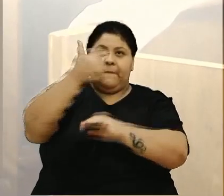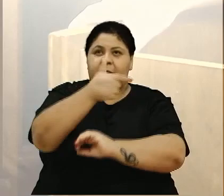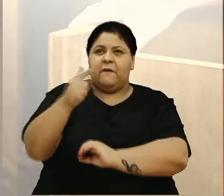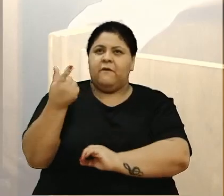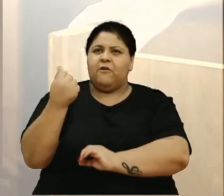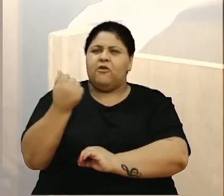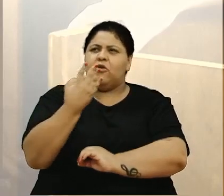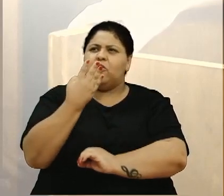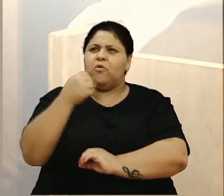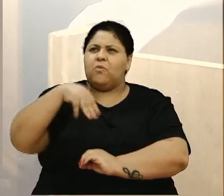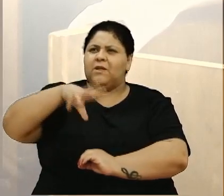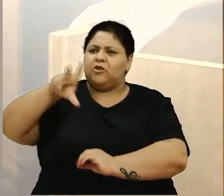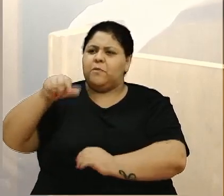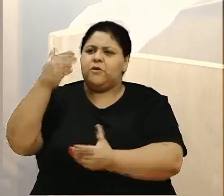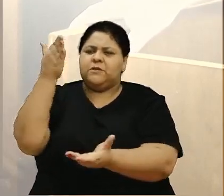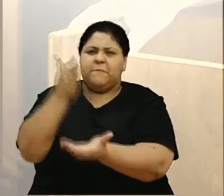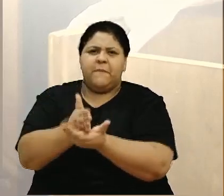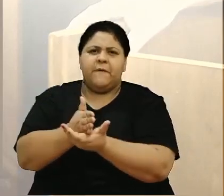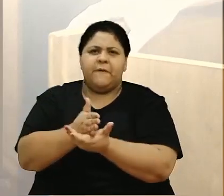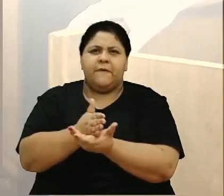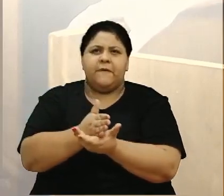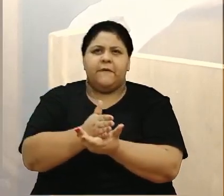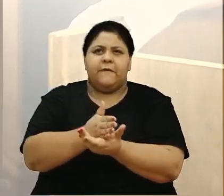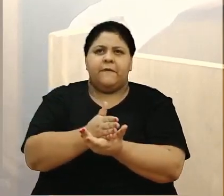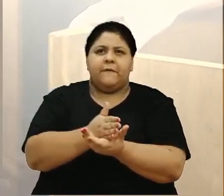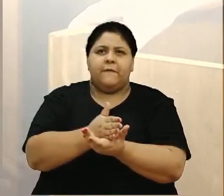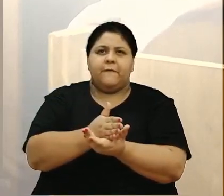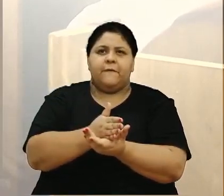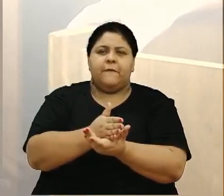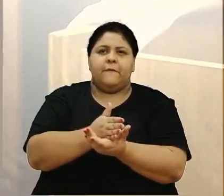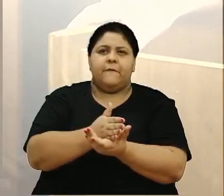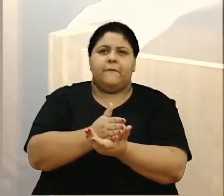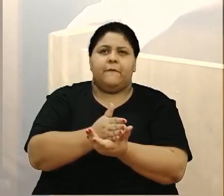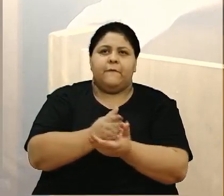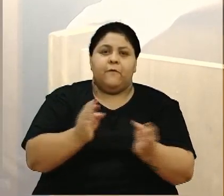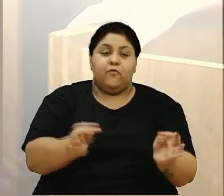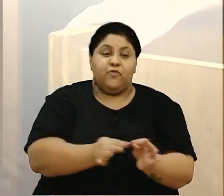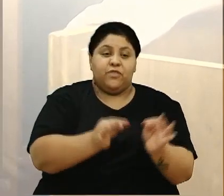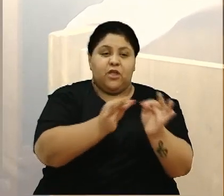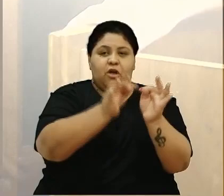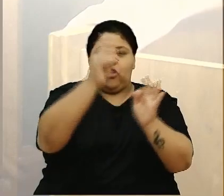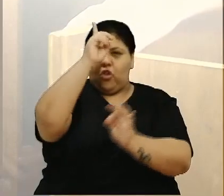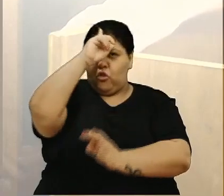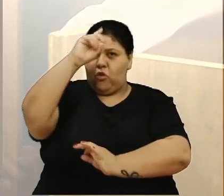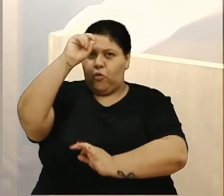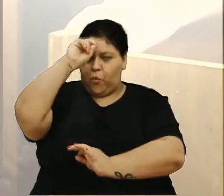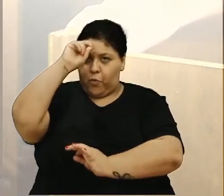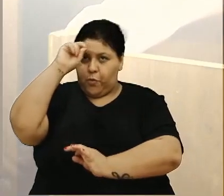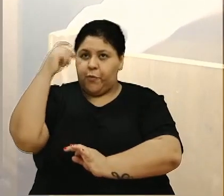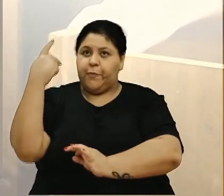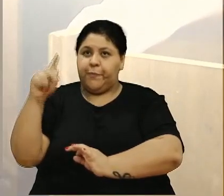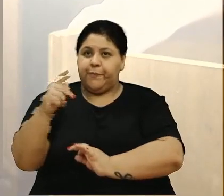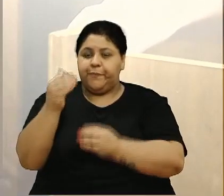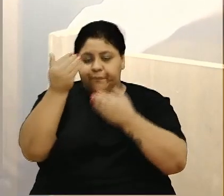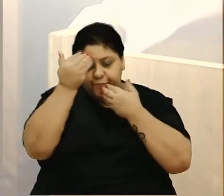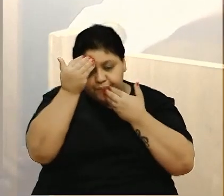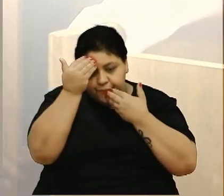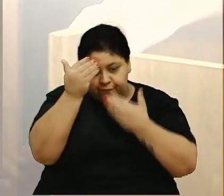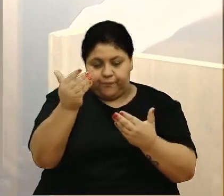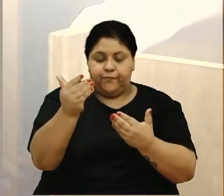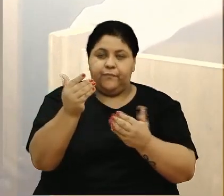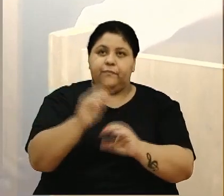4,5 milhões, pro parque tecnológico do nosso Hospital Pompeia de Caxias do Sul. Então, muito obrigado à